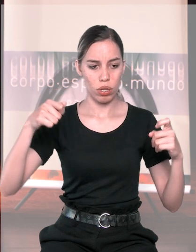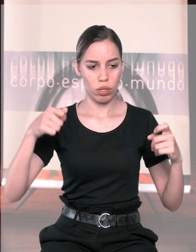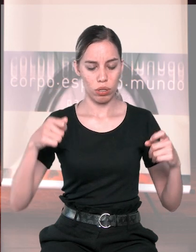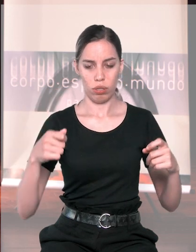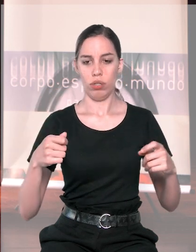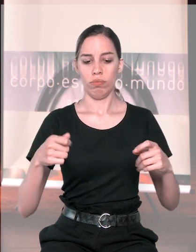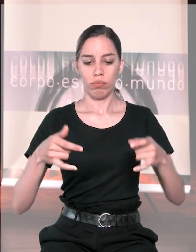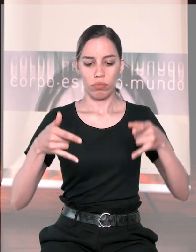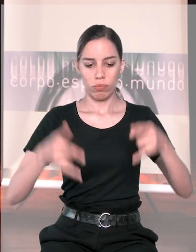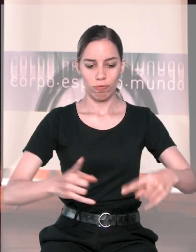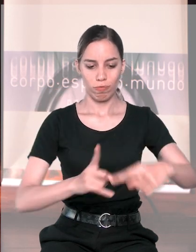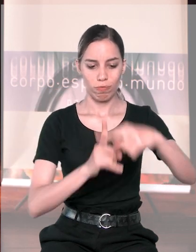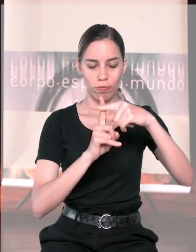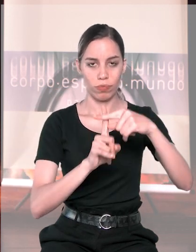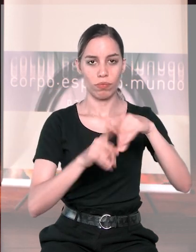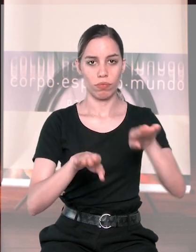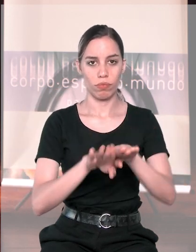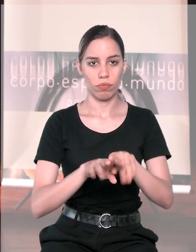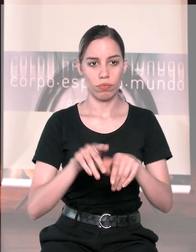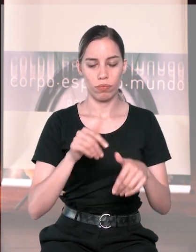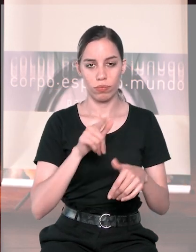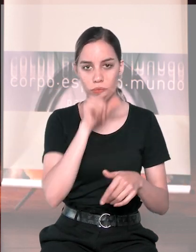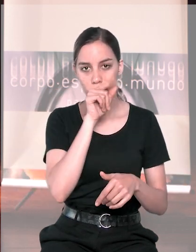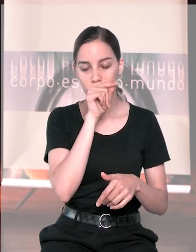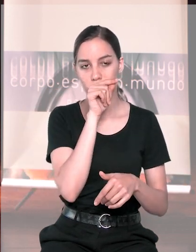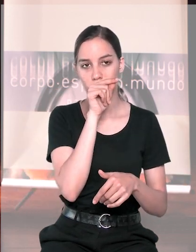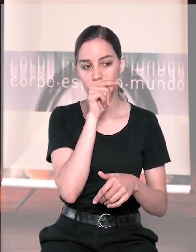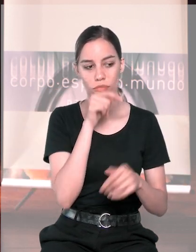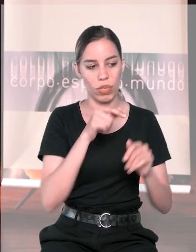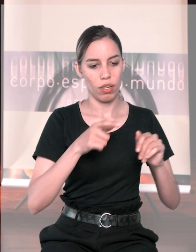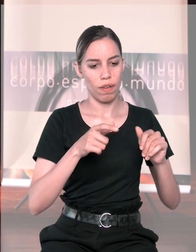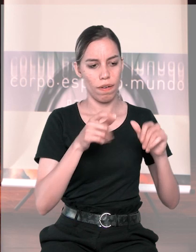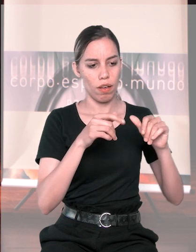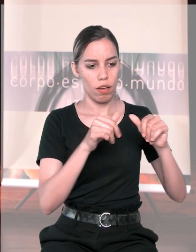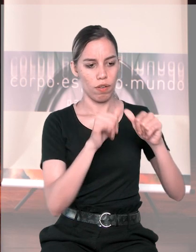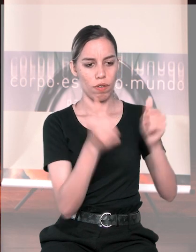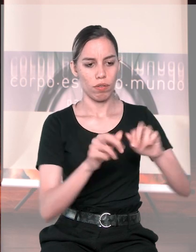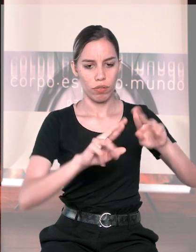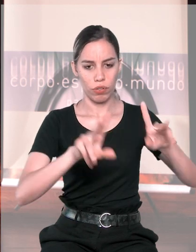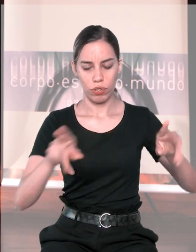tumbas e pombas, rastros enigmáticos de múltiplas formas de vida.